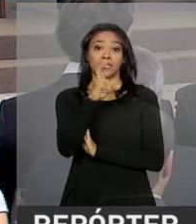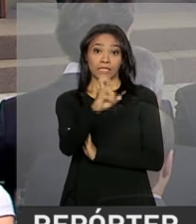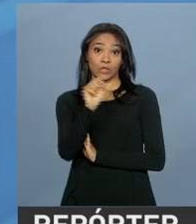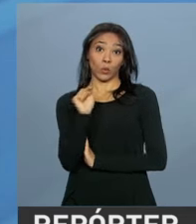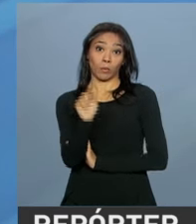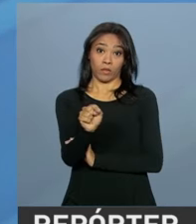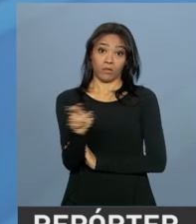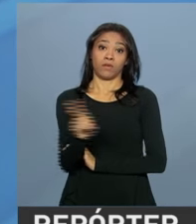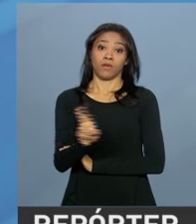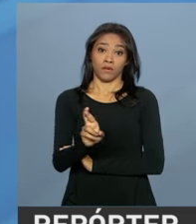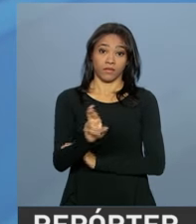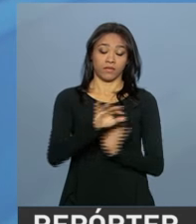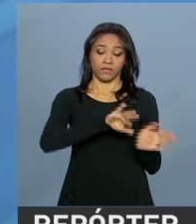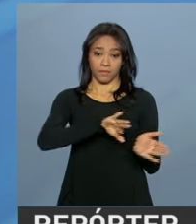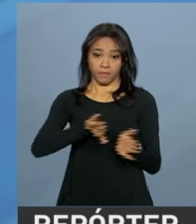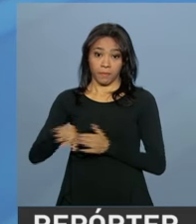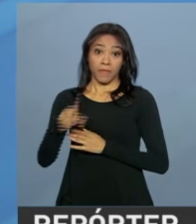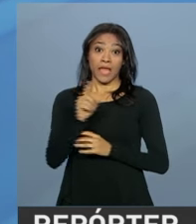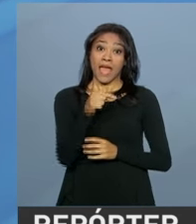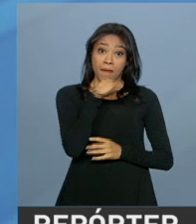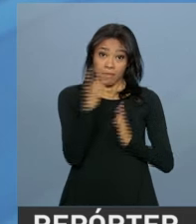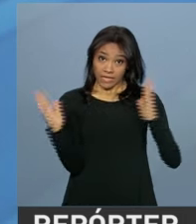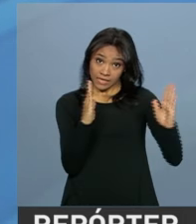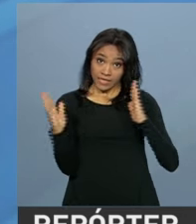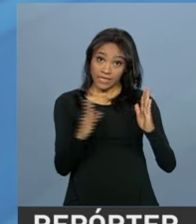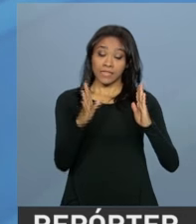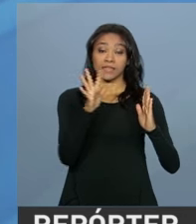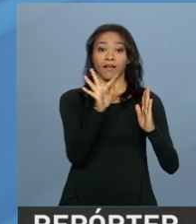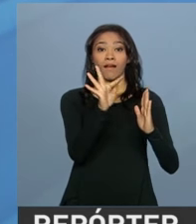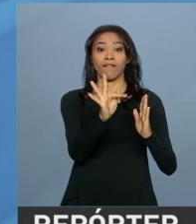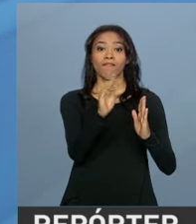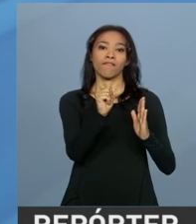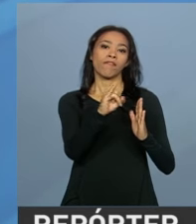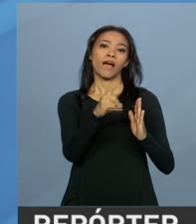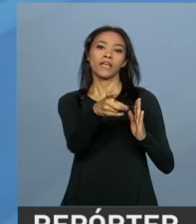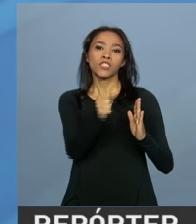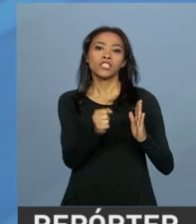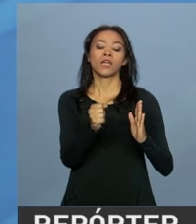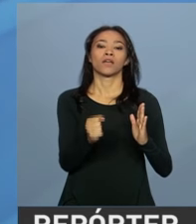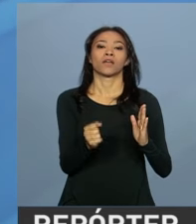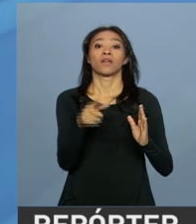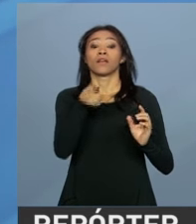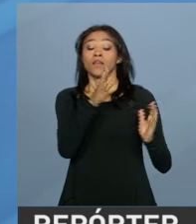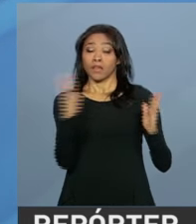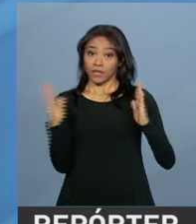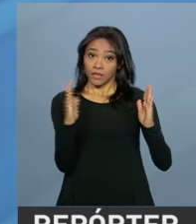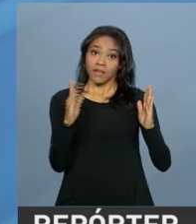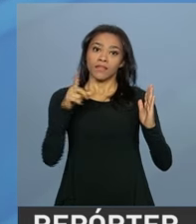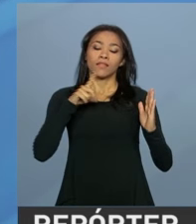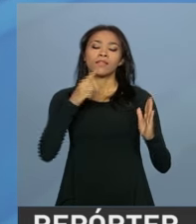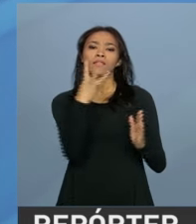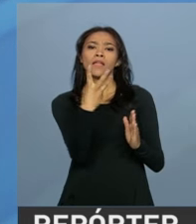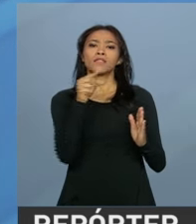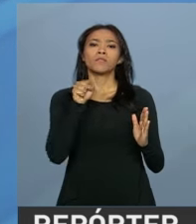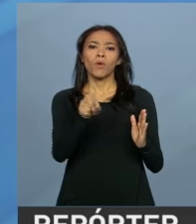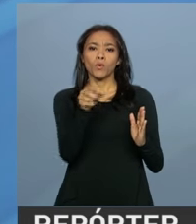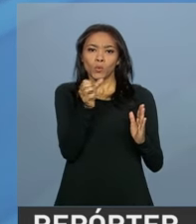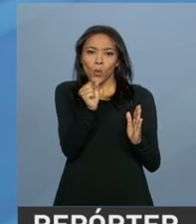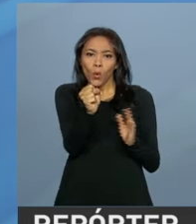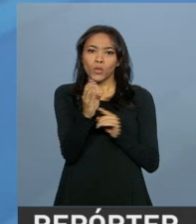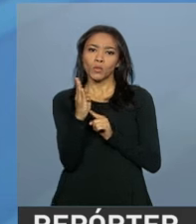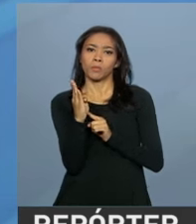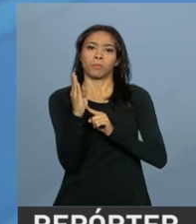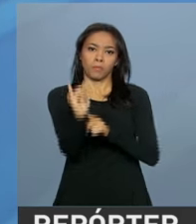R$ 45.000. Para esta faixa 1,5, estão destinados recursos na ordem de 3,8